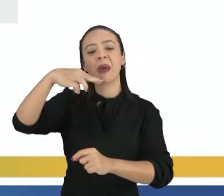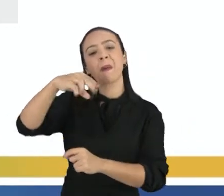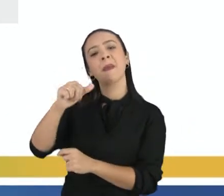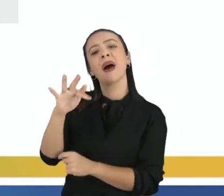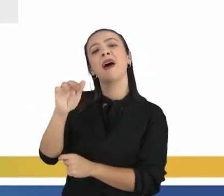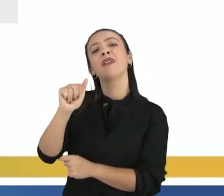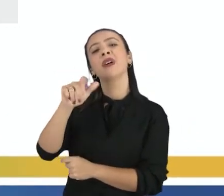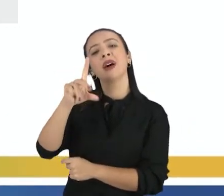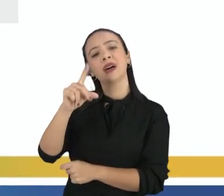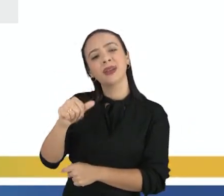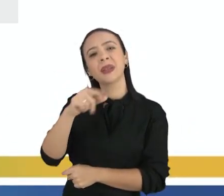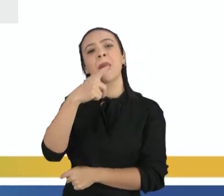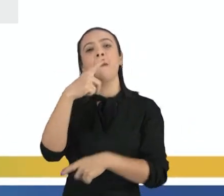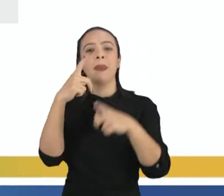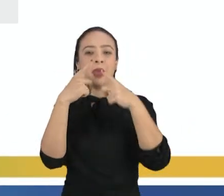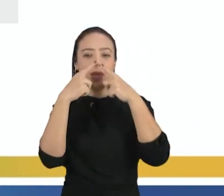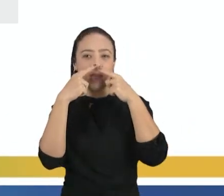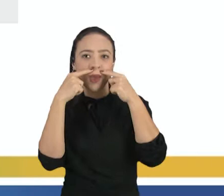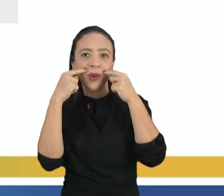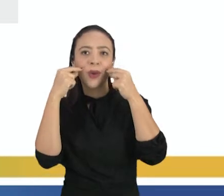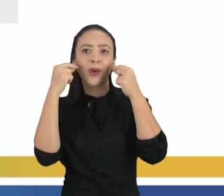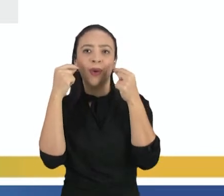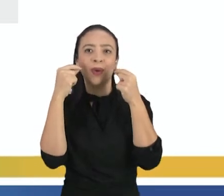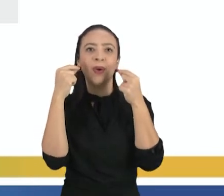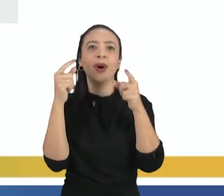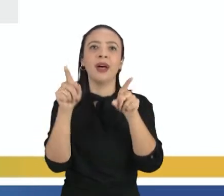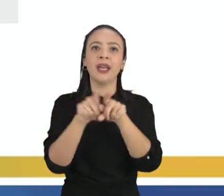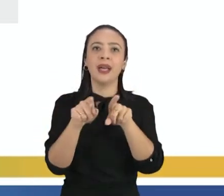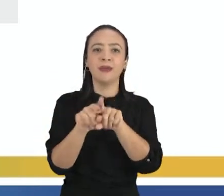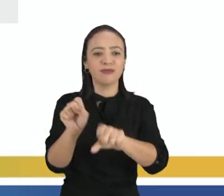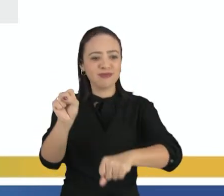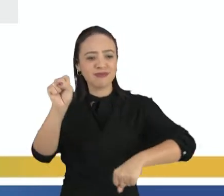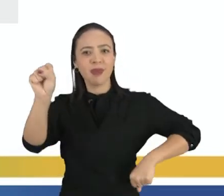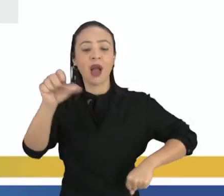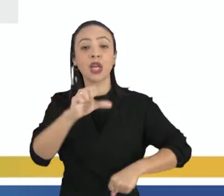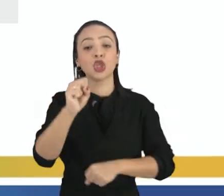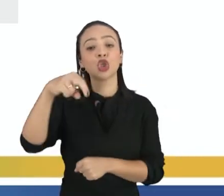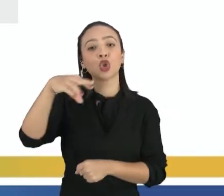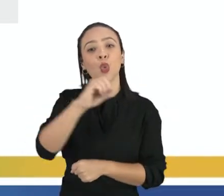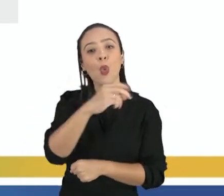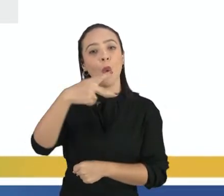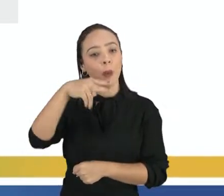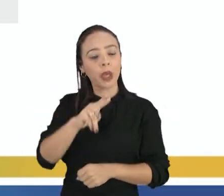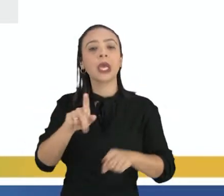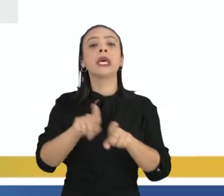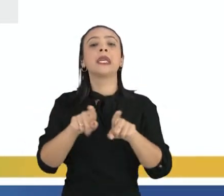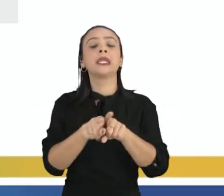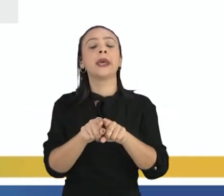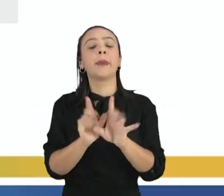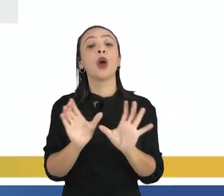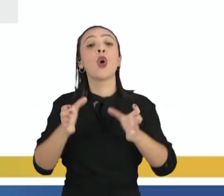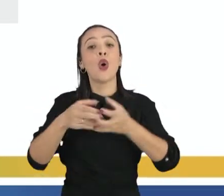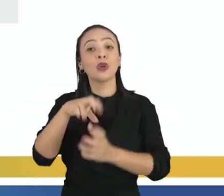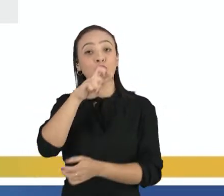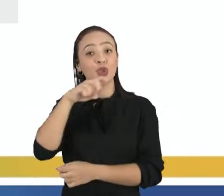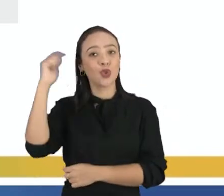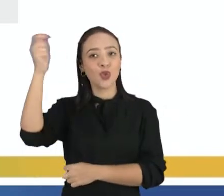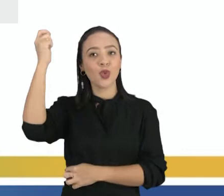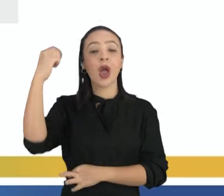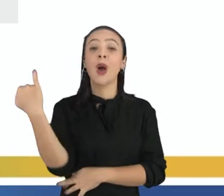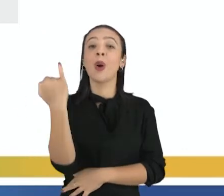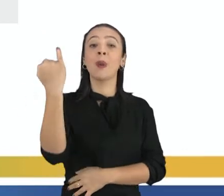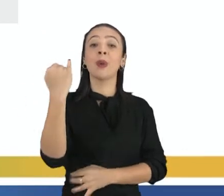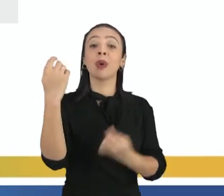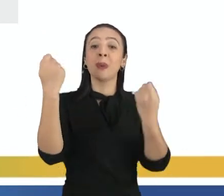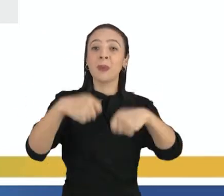Mafalda, Garfield, Super-Homem, Snoopy, Turma da Mônica. Consideradas um importante meio de